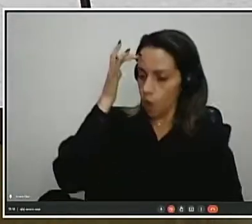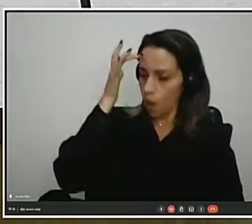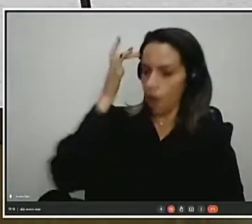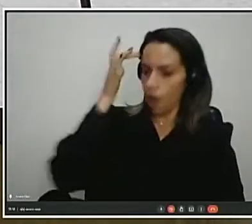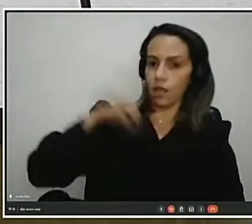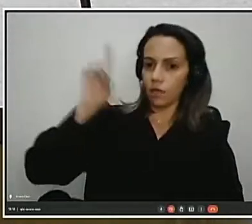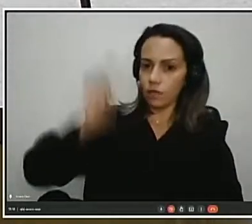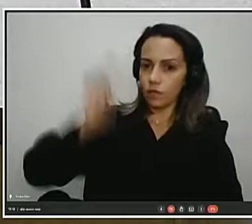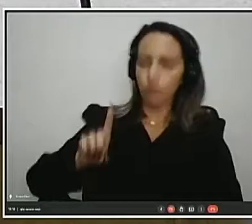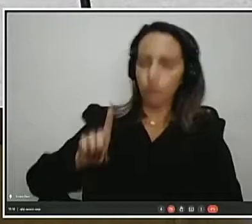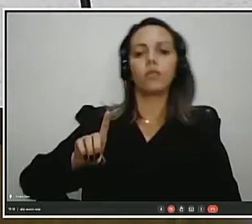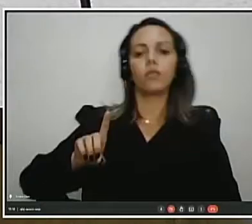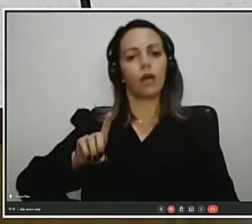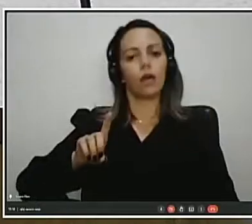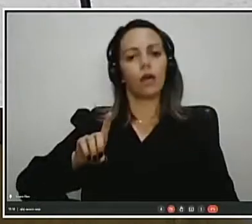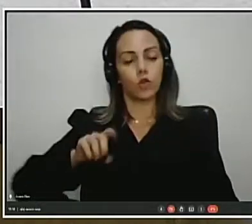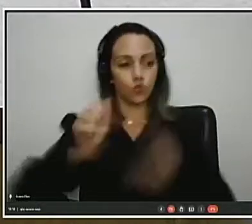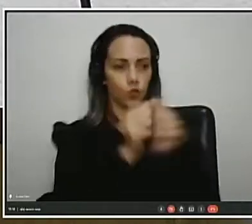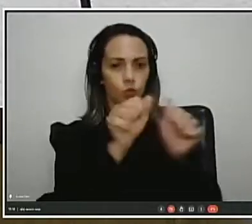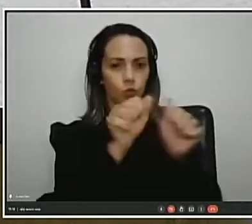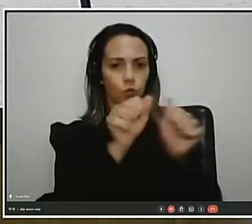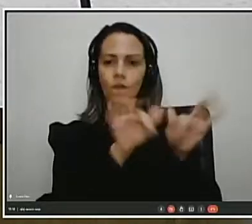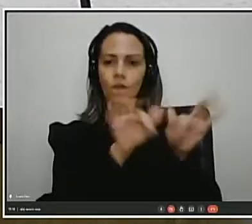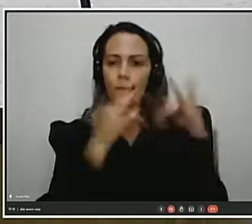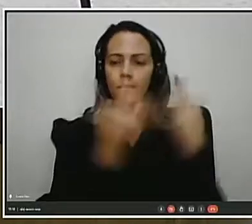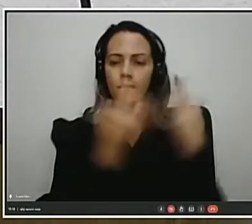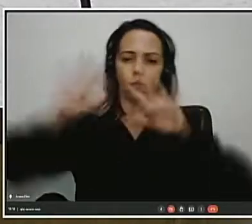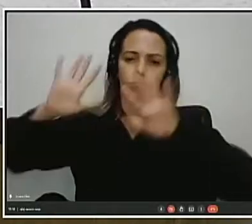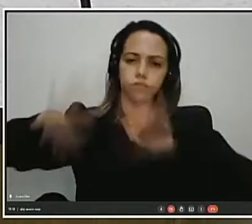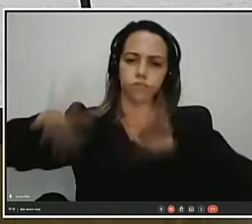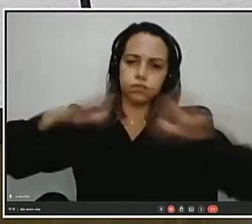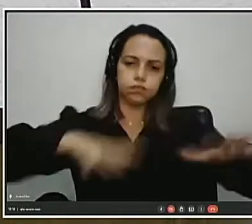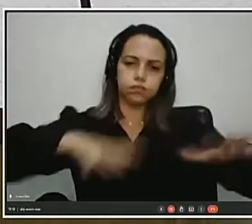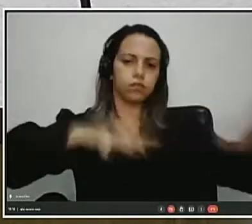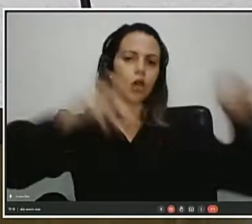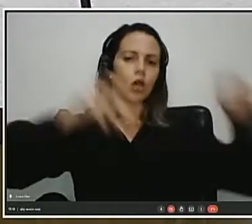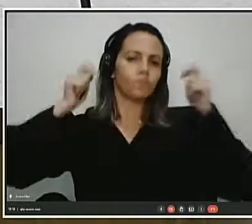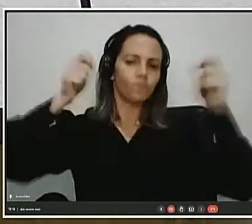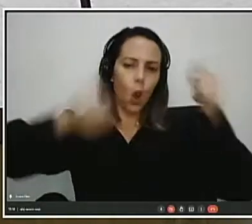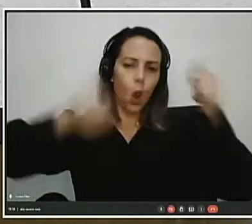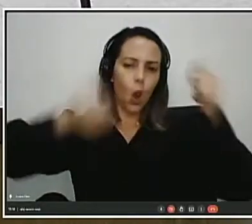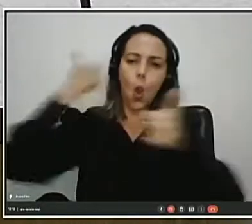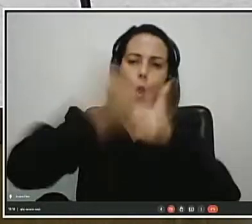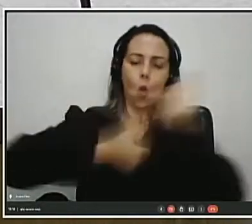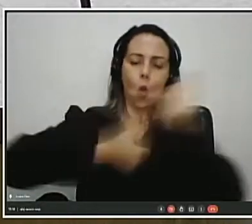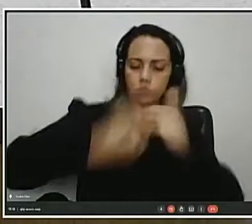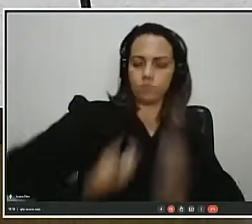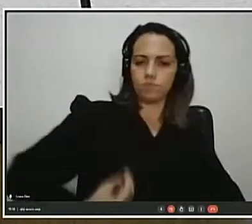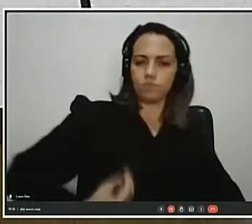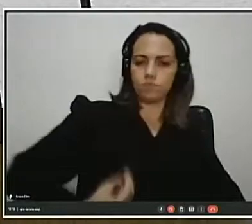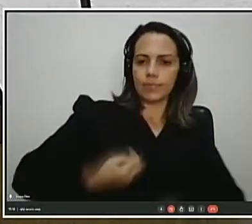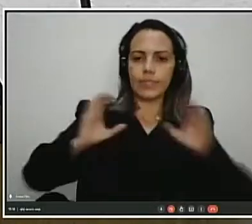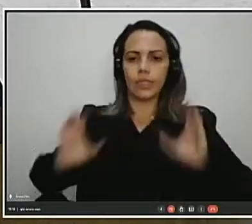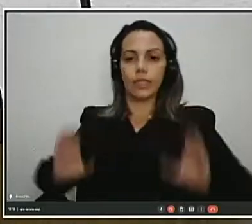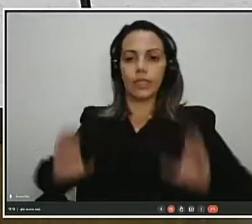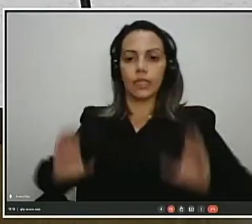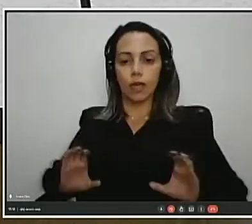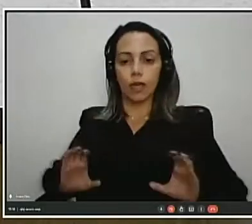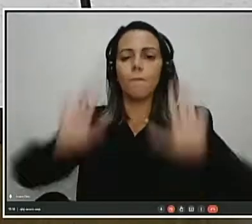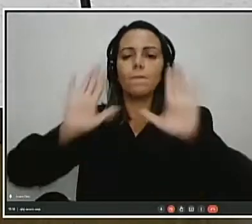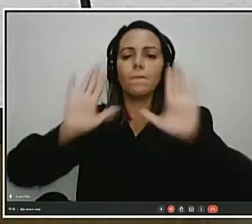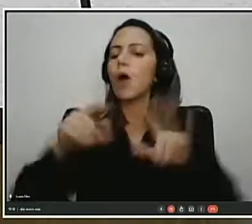movimentos coletivos, reivindicando direitos de participação e cidadania. Mas por que